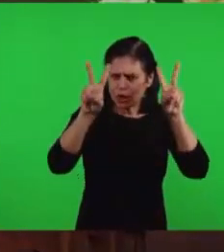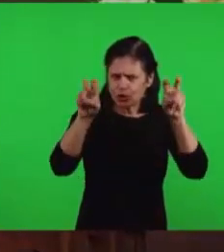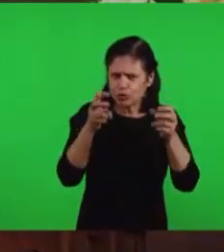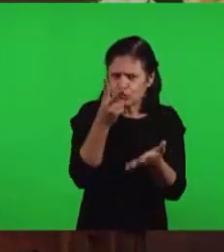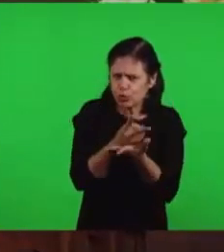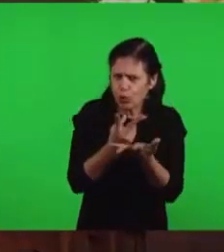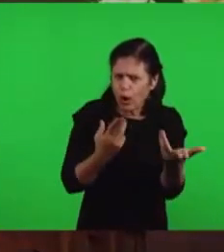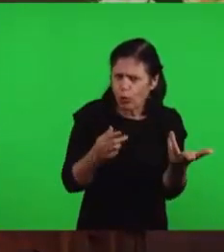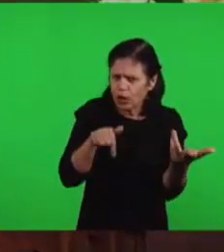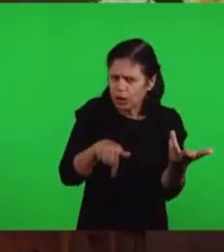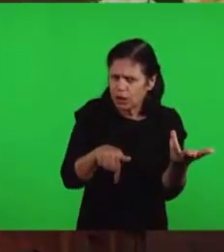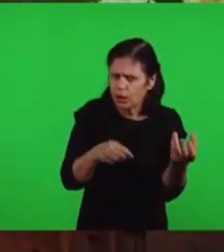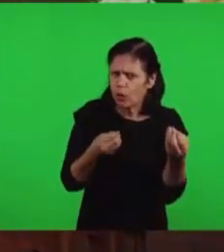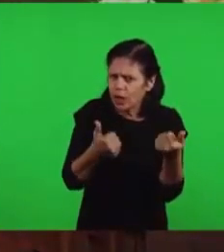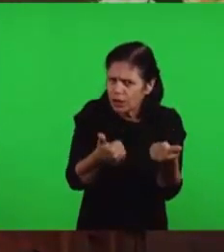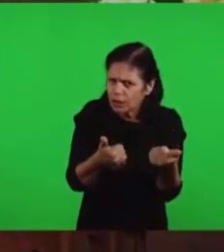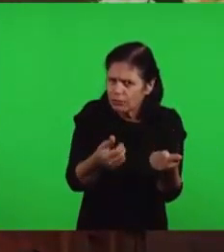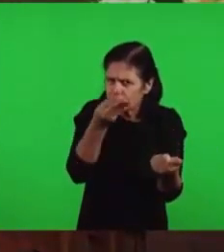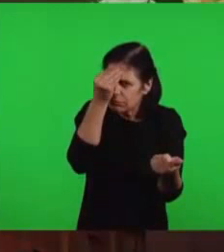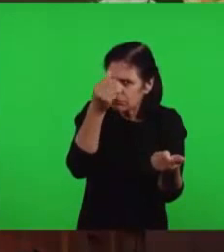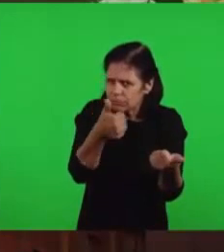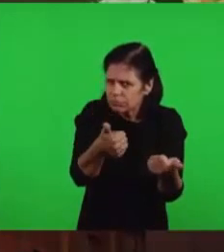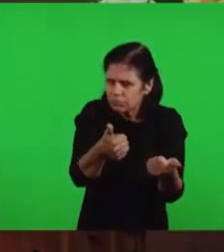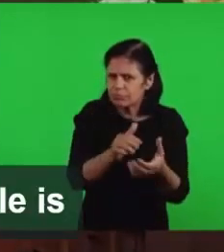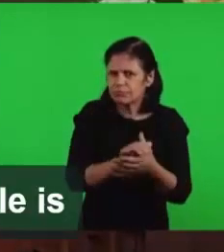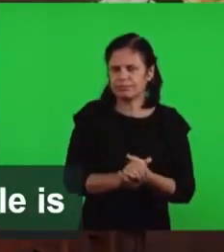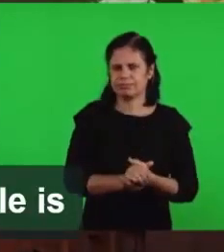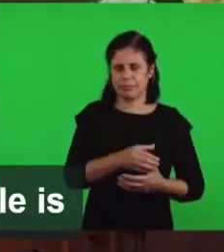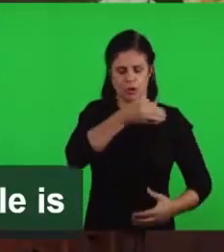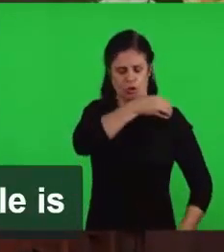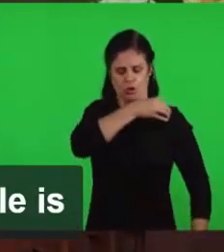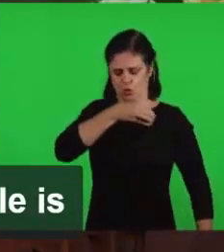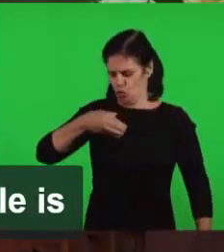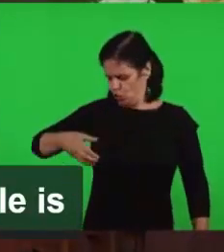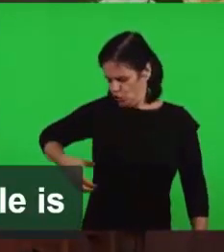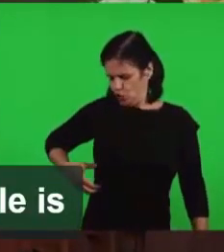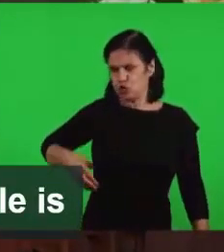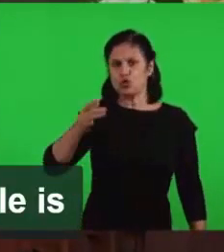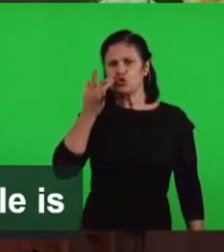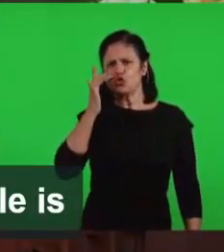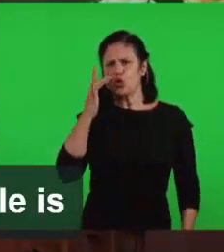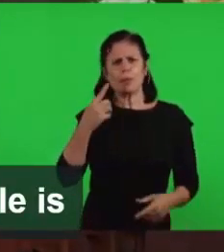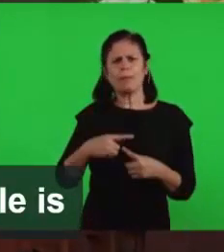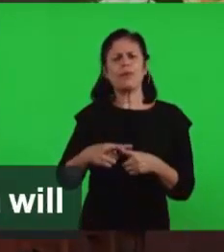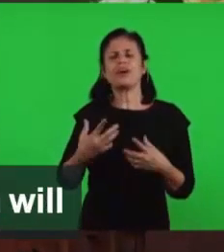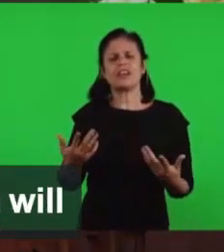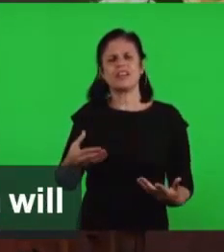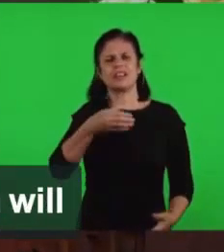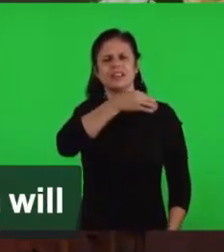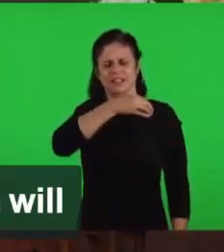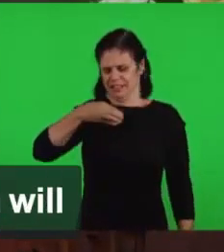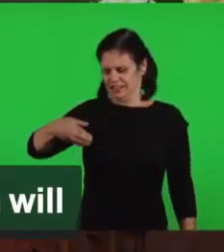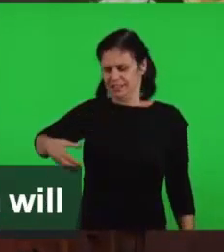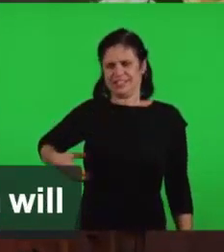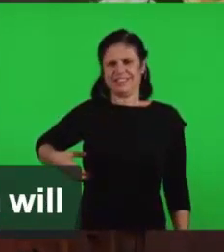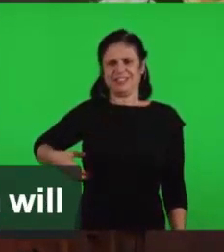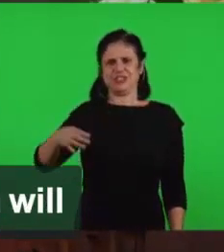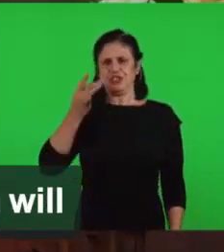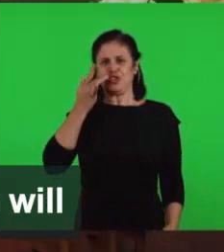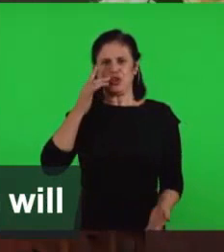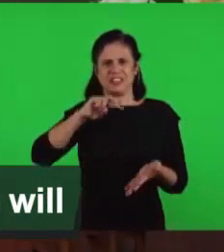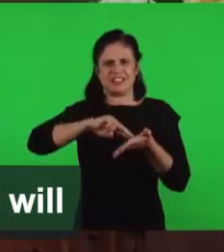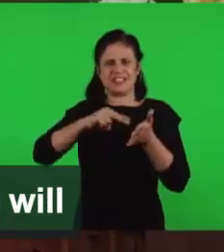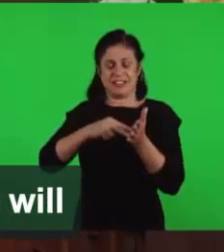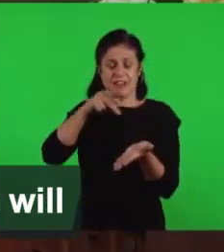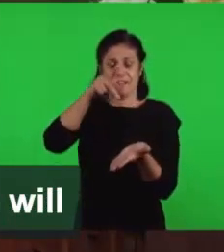isso então aqui sentido perfeito como centro de ouro porque eu sinto de ouro é a verdade eu